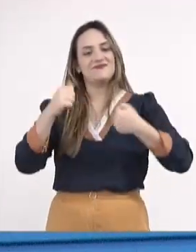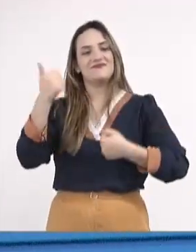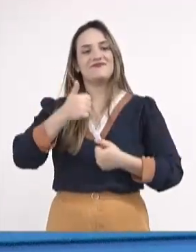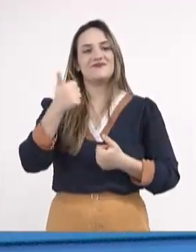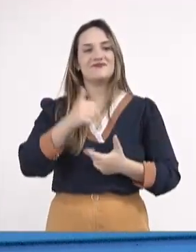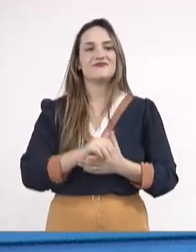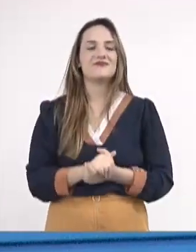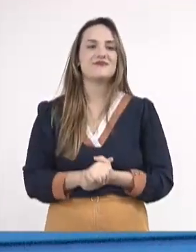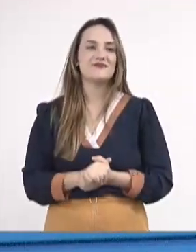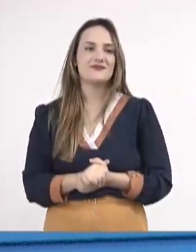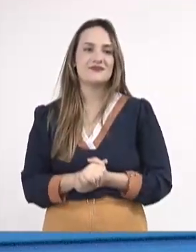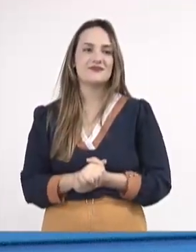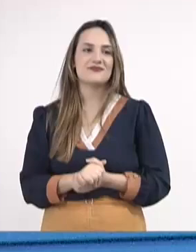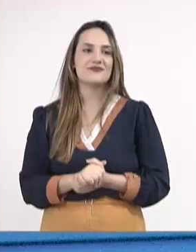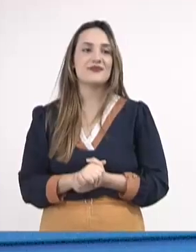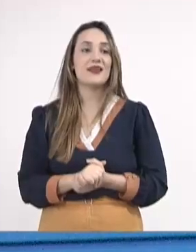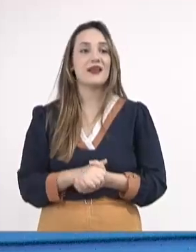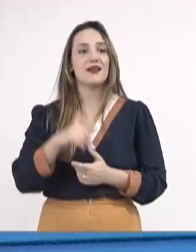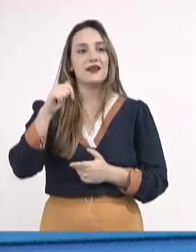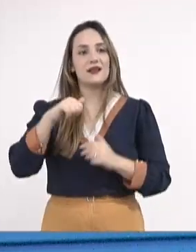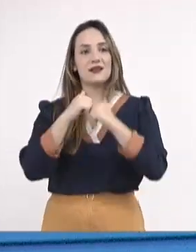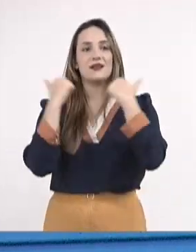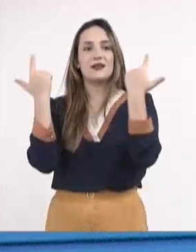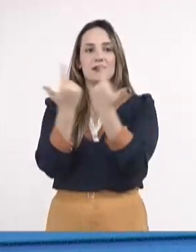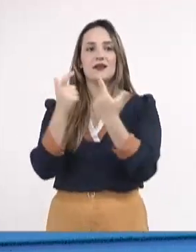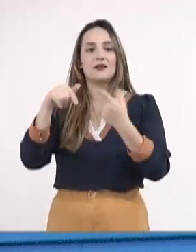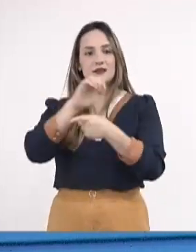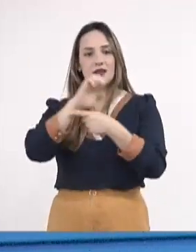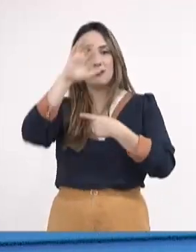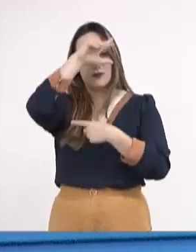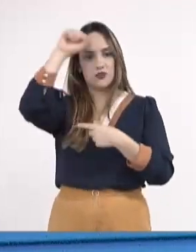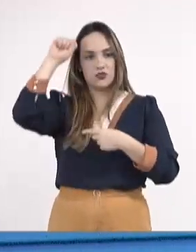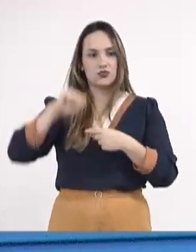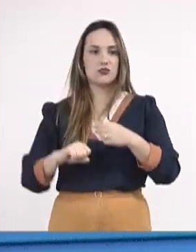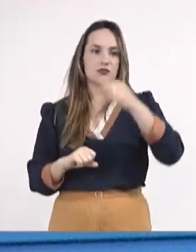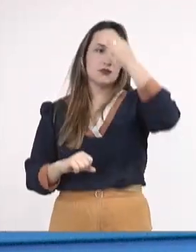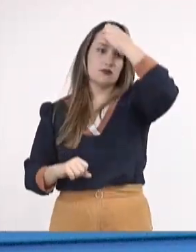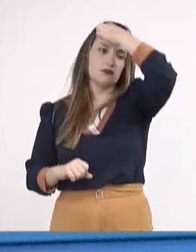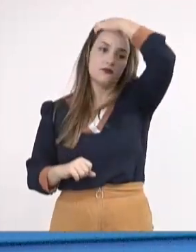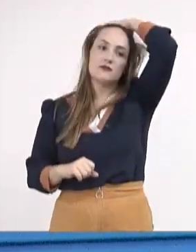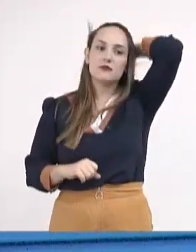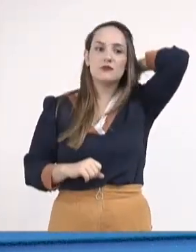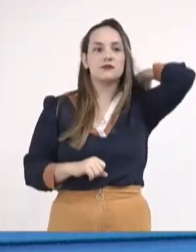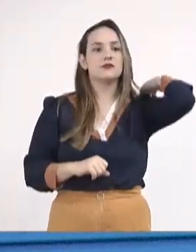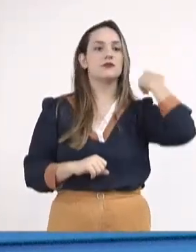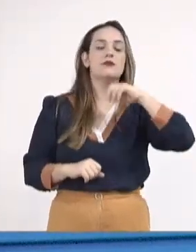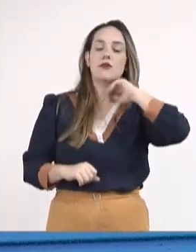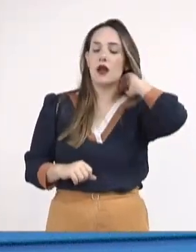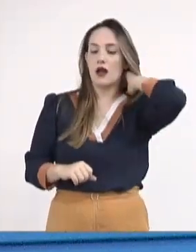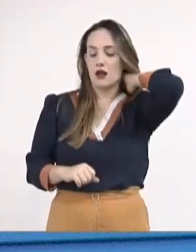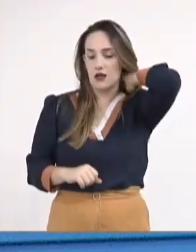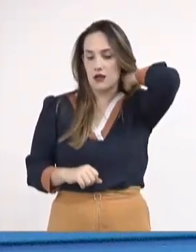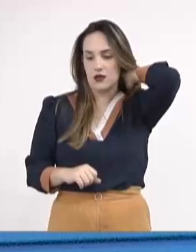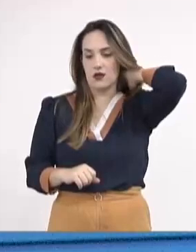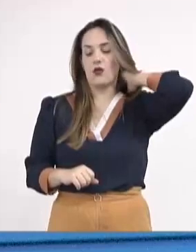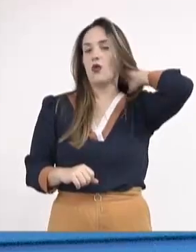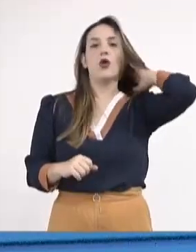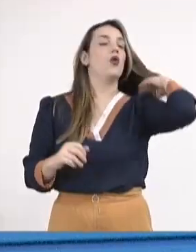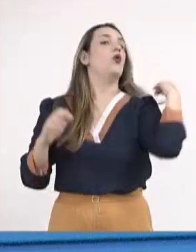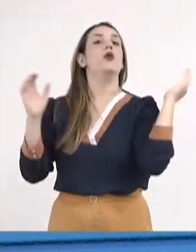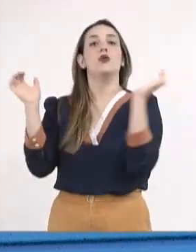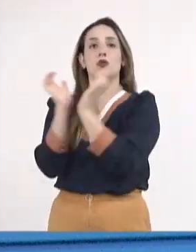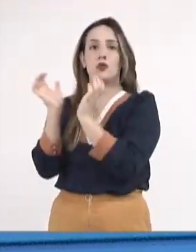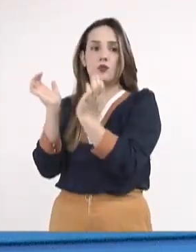instituído no âmbito da Assembleia Legislativa do Estado de Mato Grosso do Sul a frente parlamentar de Defesa do direito